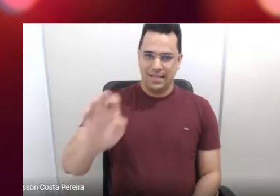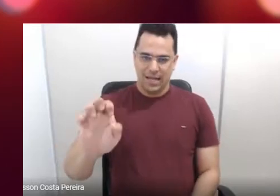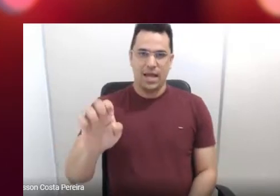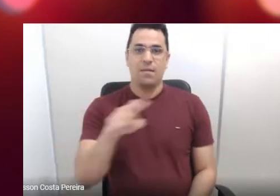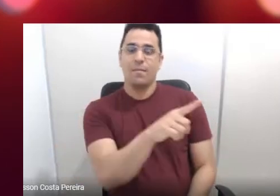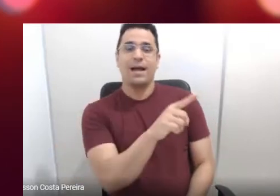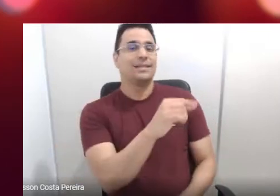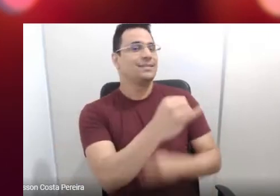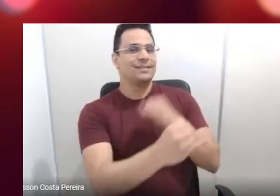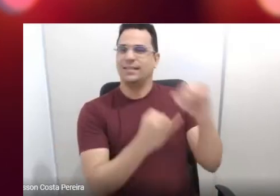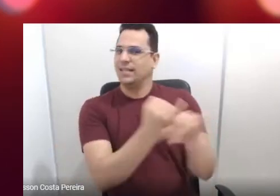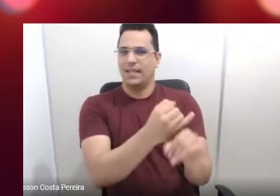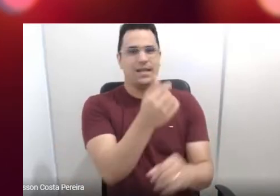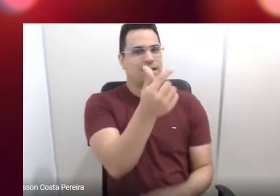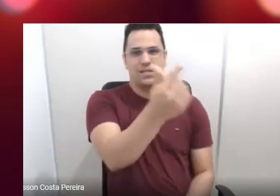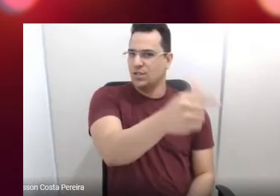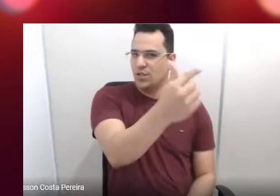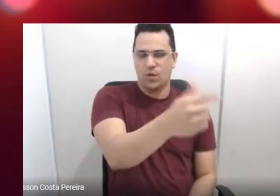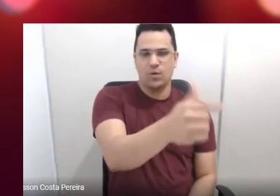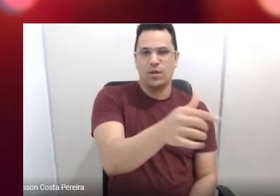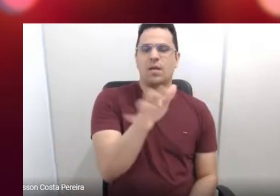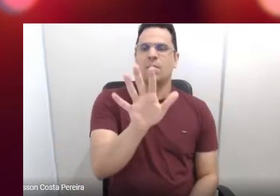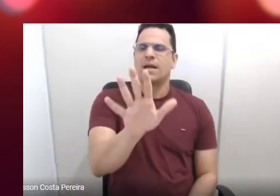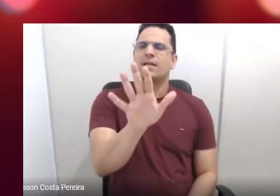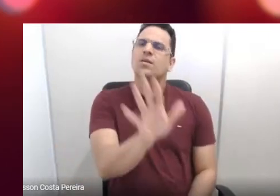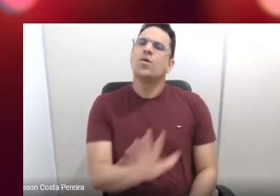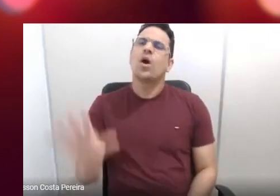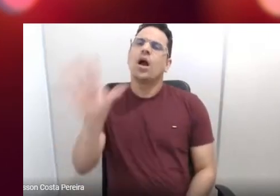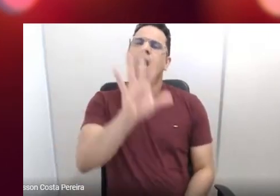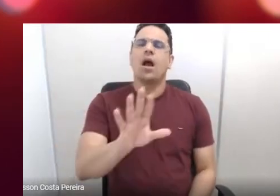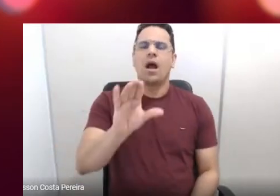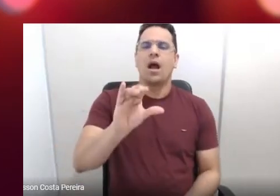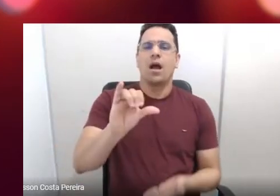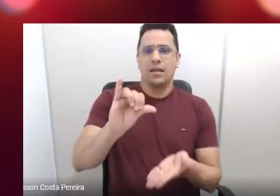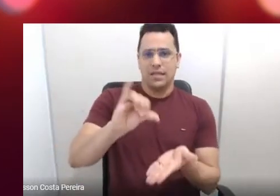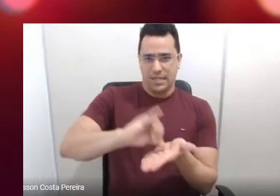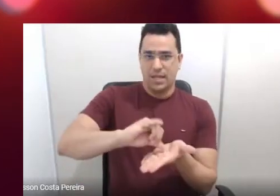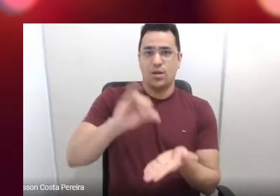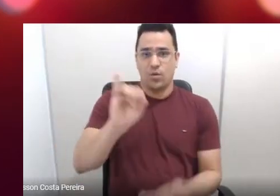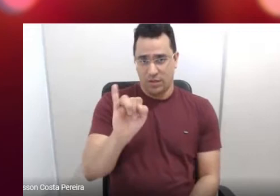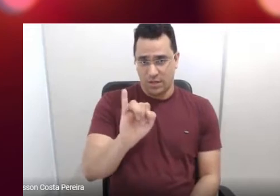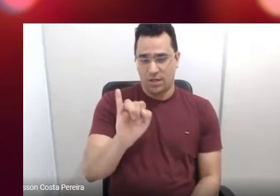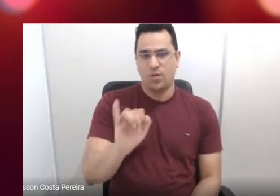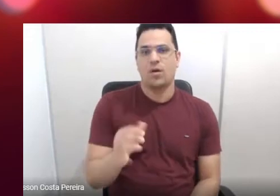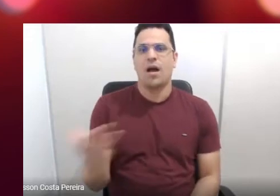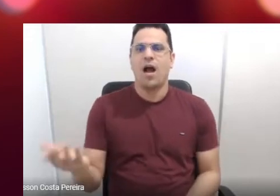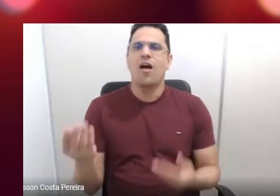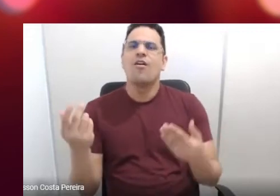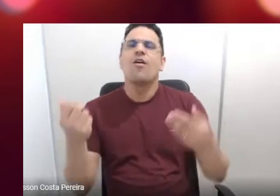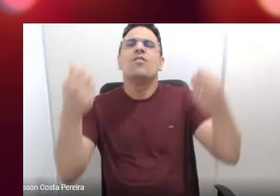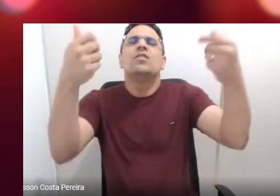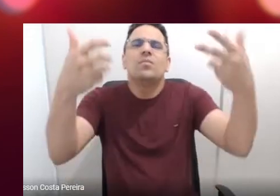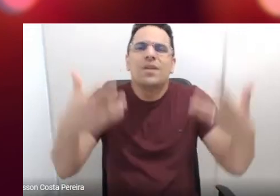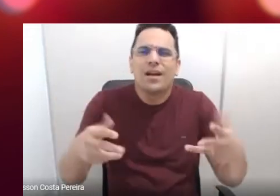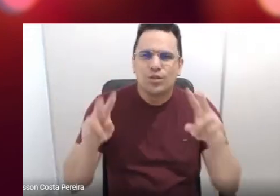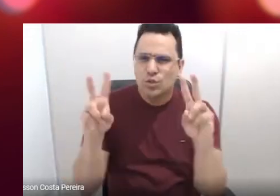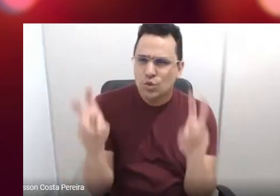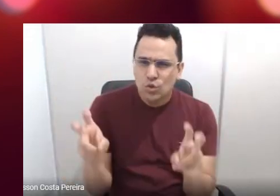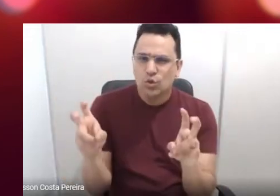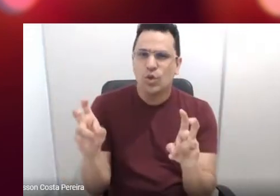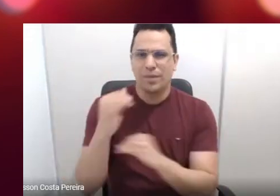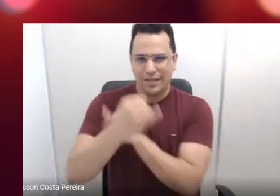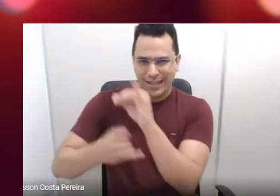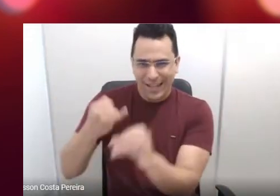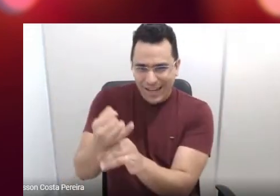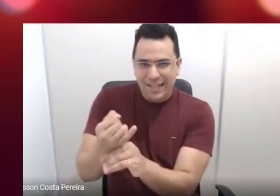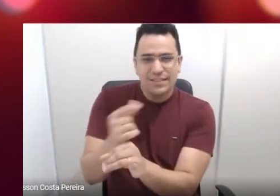têm acesso, né, não têm conectividade. E quanto aos campos, de forma geral, nós destacamos também que não podemos